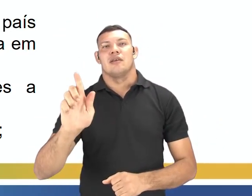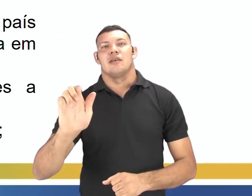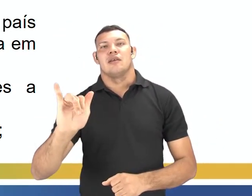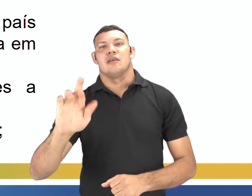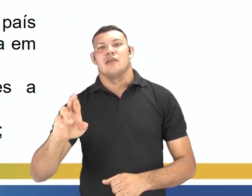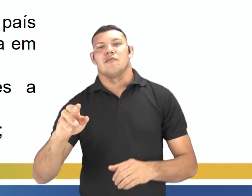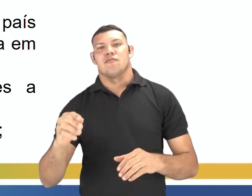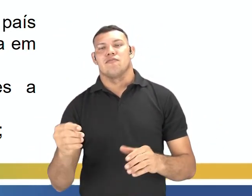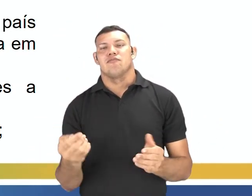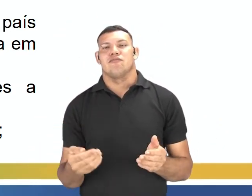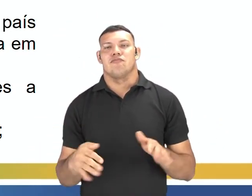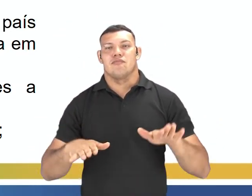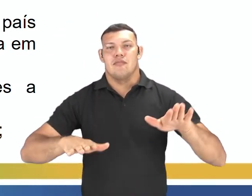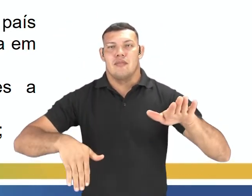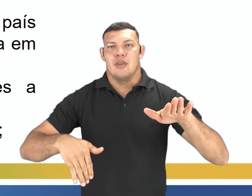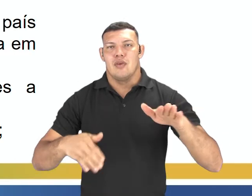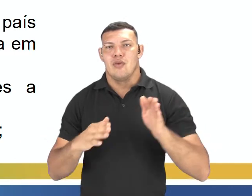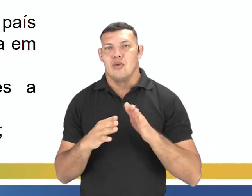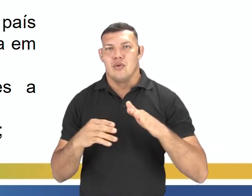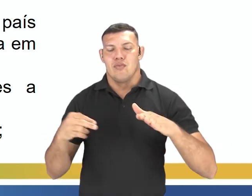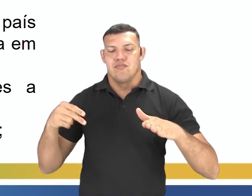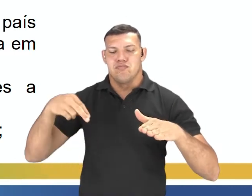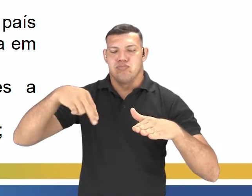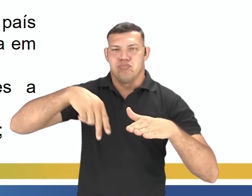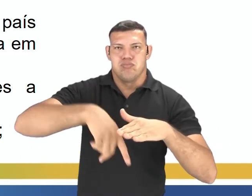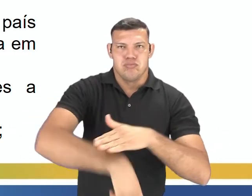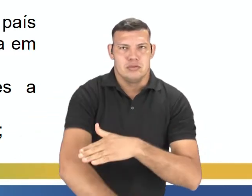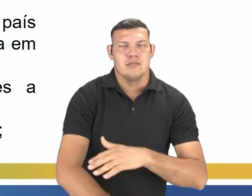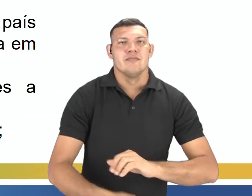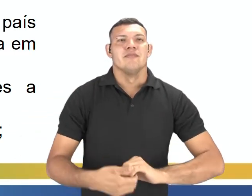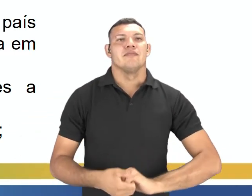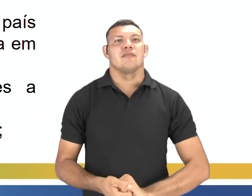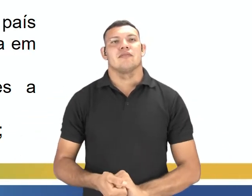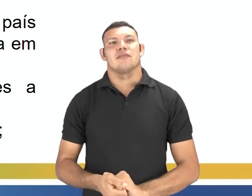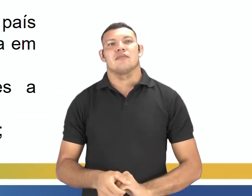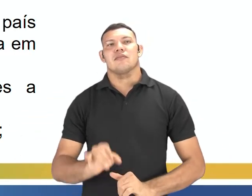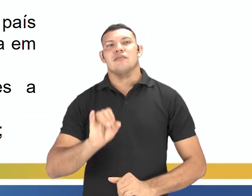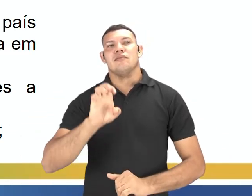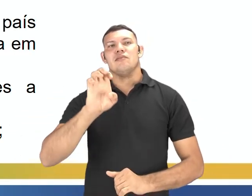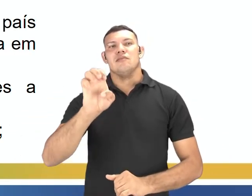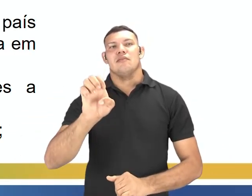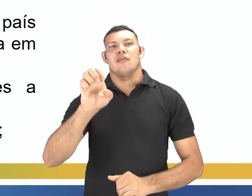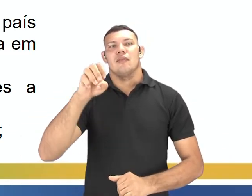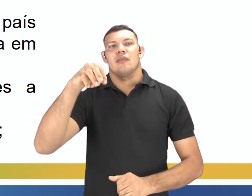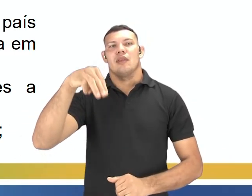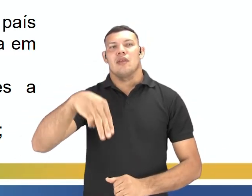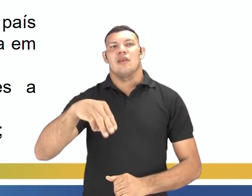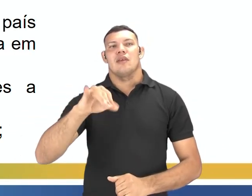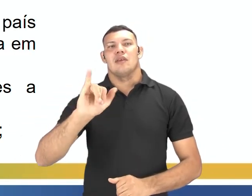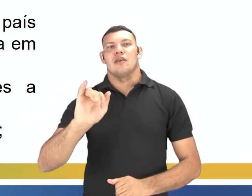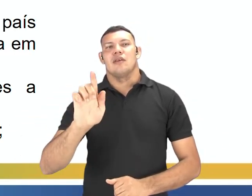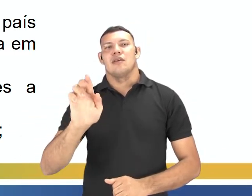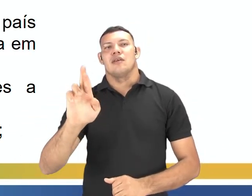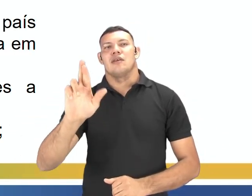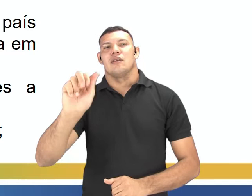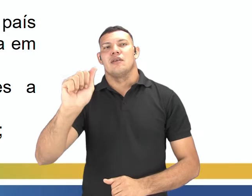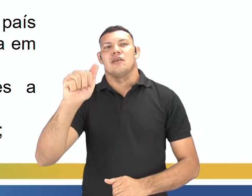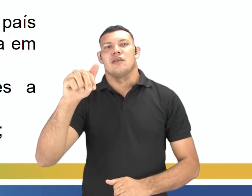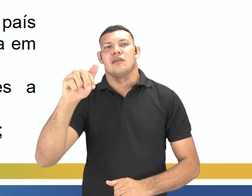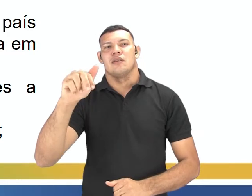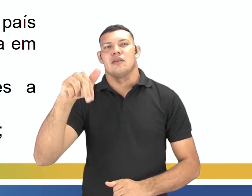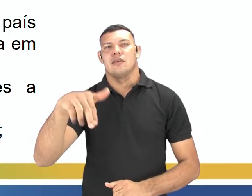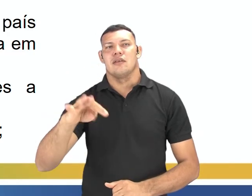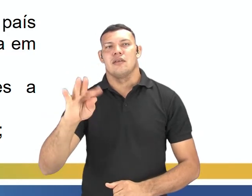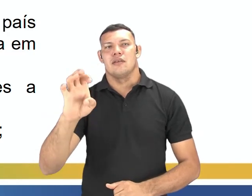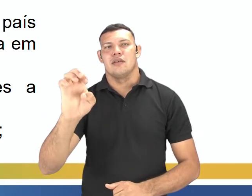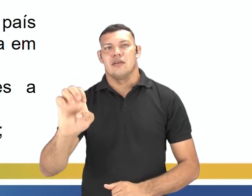exemplo muito bem utilizado. Esse também. Emigrante e imigrante. Qual é a diferença